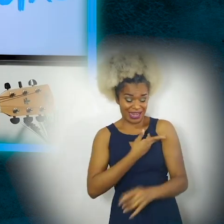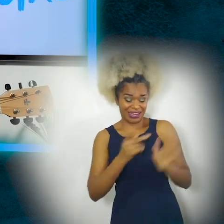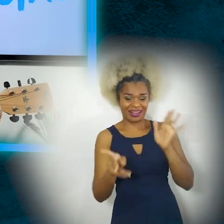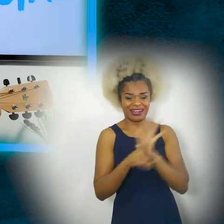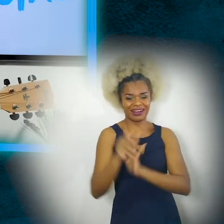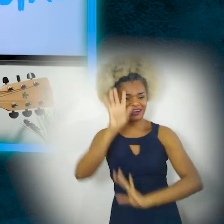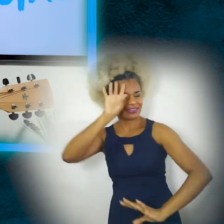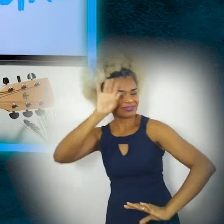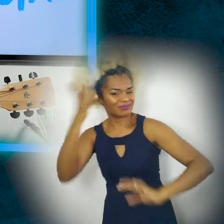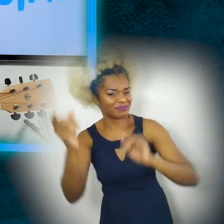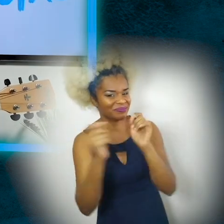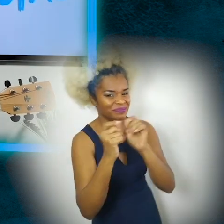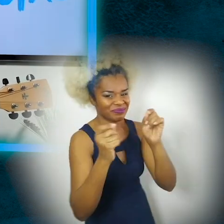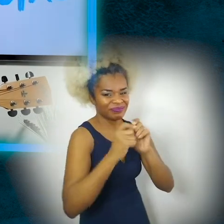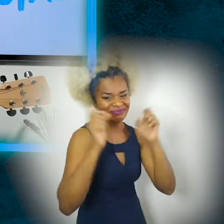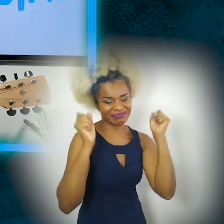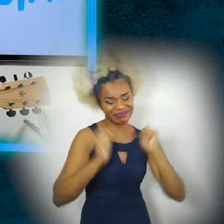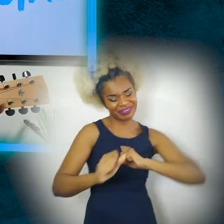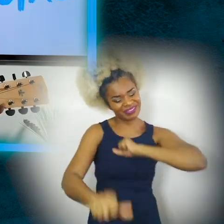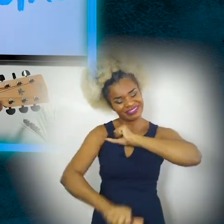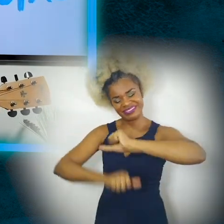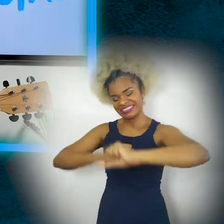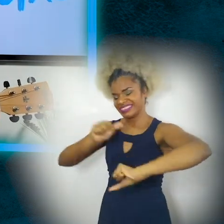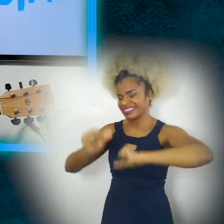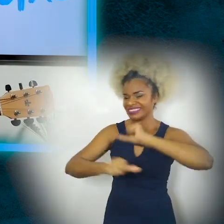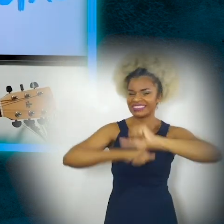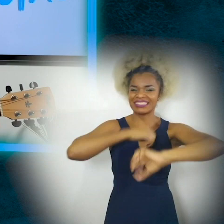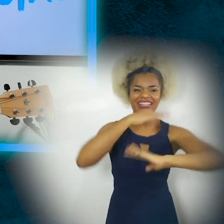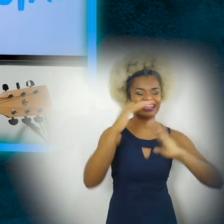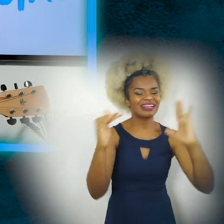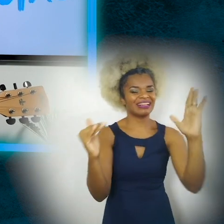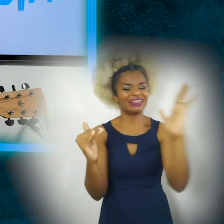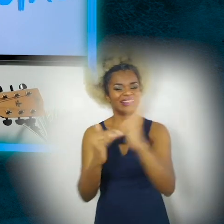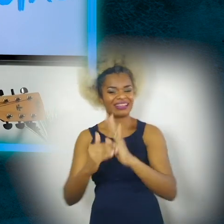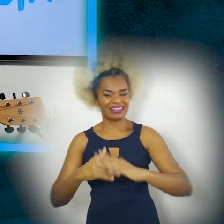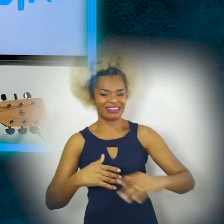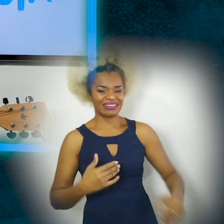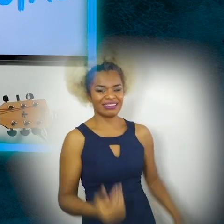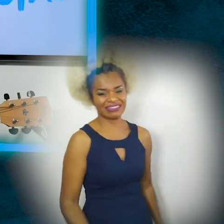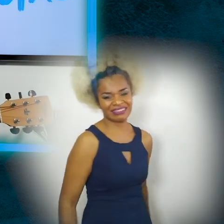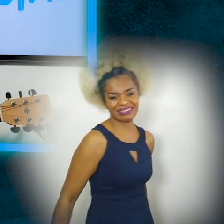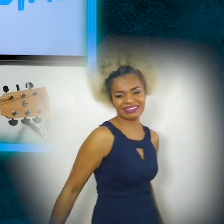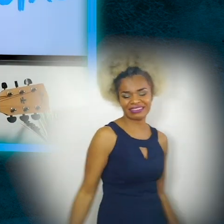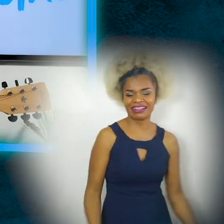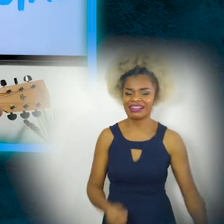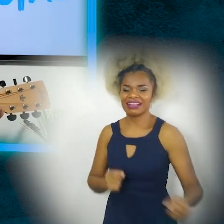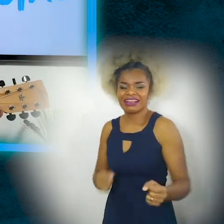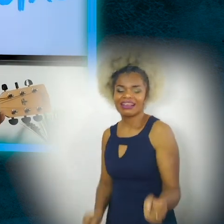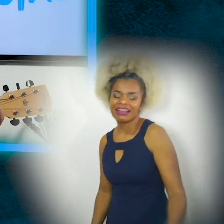nossas atitudes possam tudo transformar.